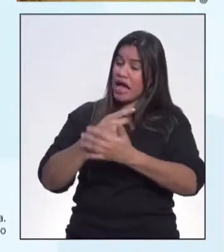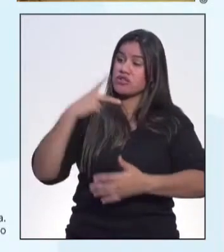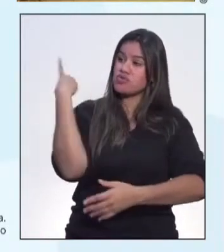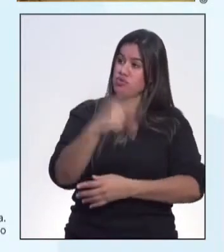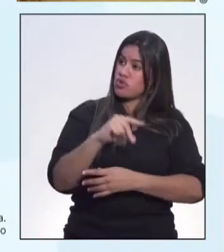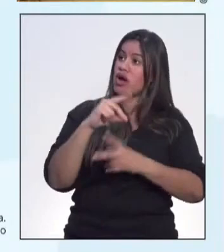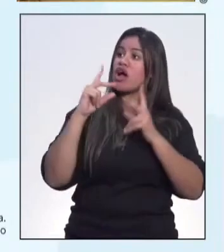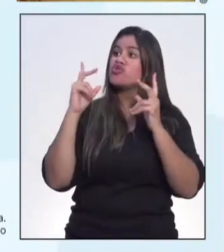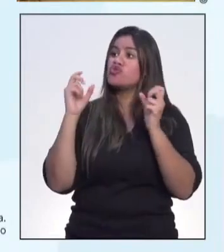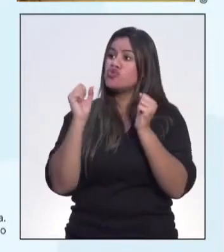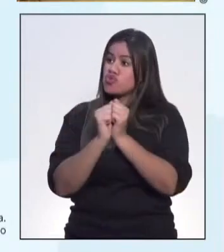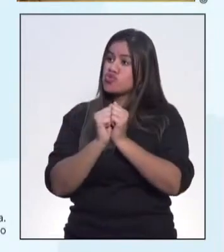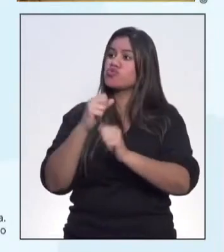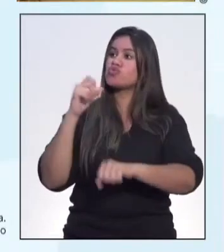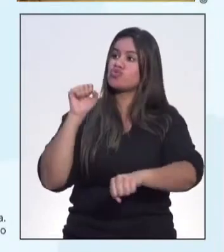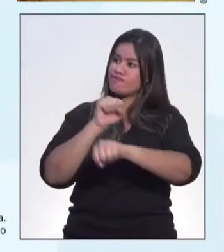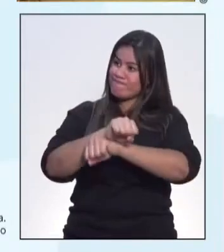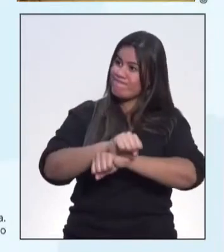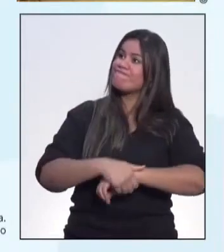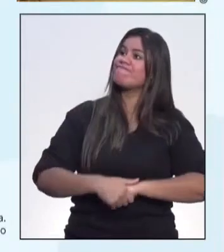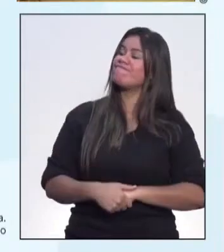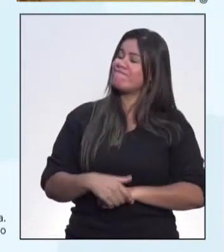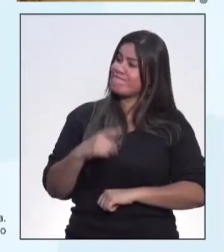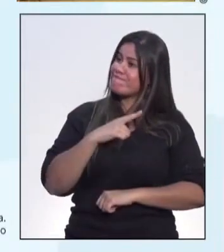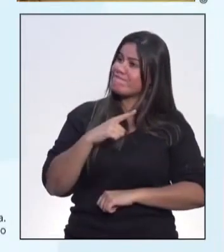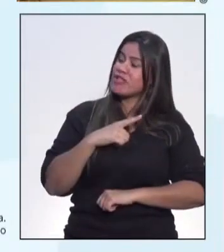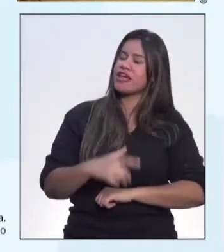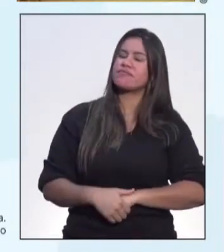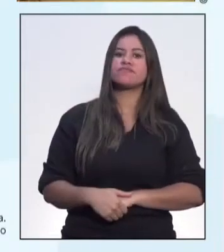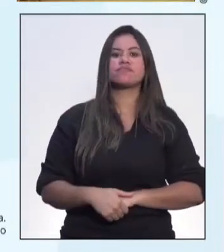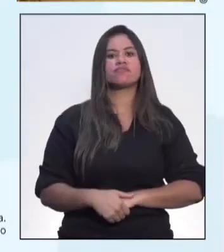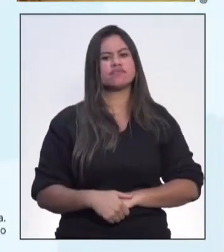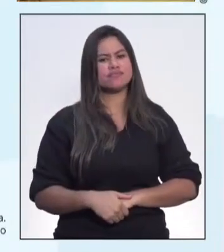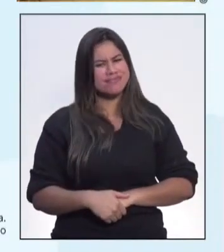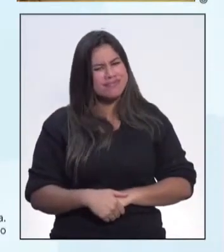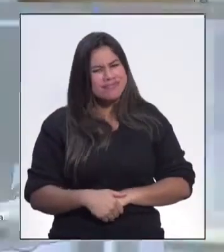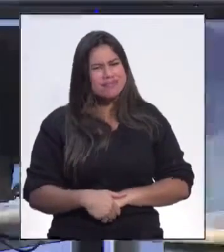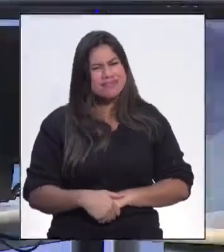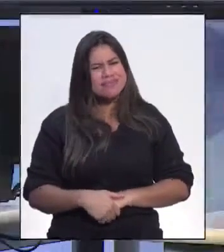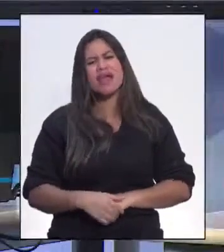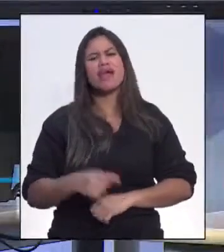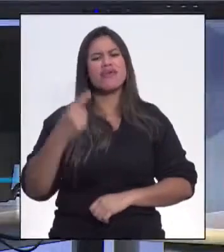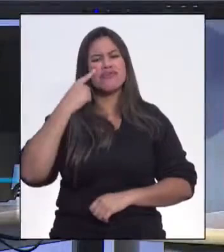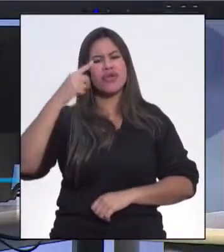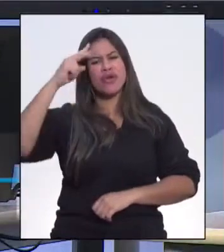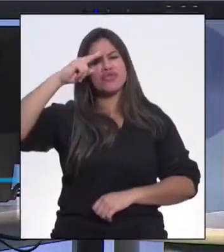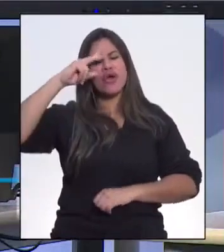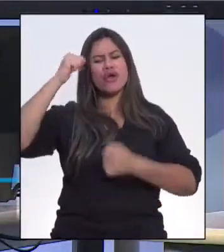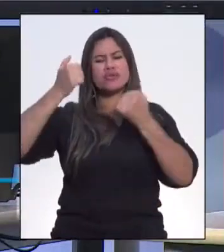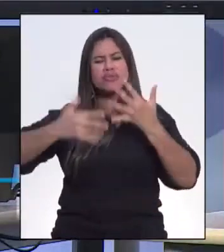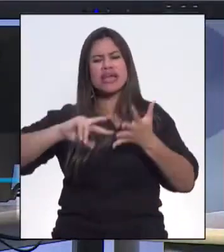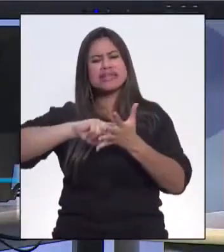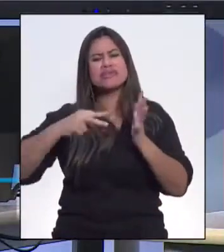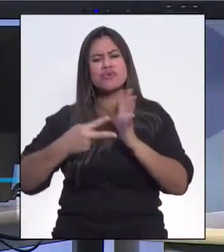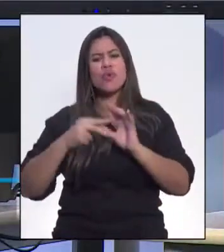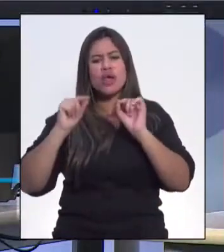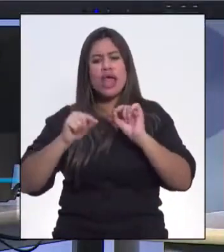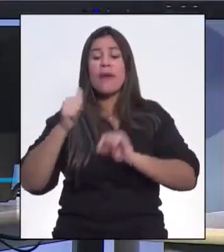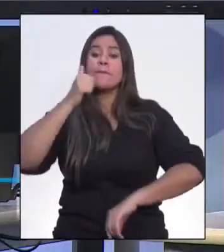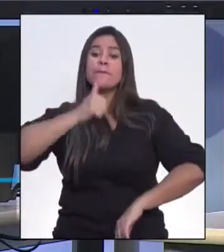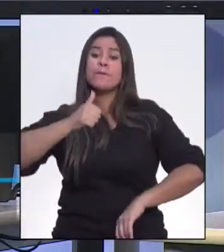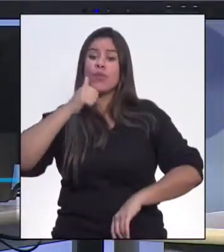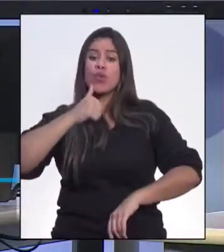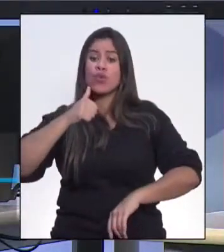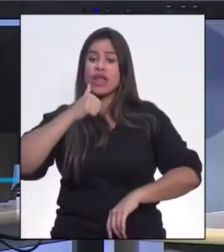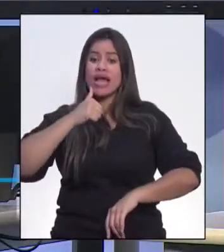escravas caso desobedeçamos. Então, assim, o que esse referencial histórico ele está querendo dizer? Está falando que as mulheres